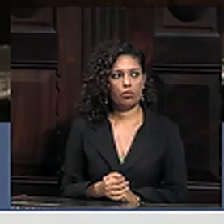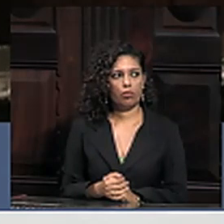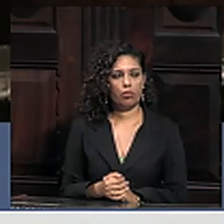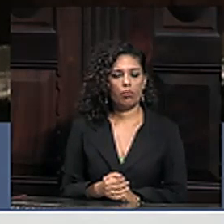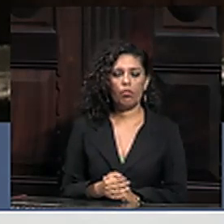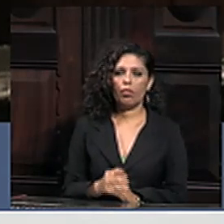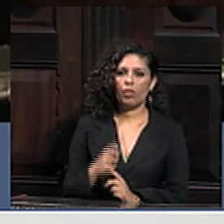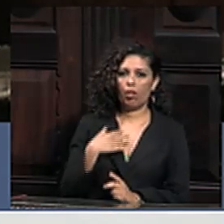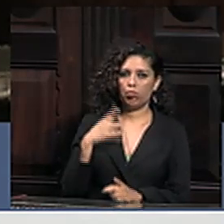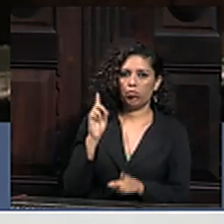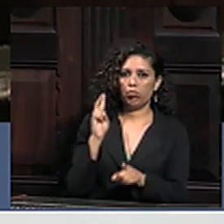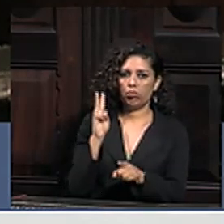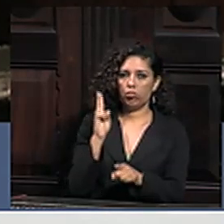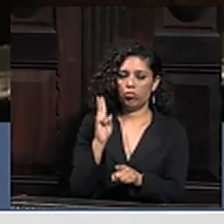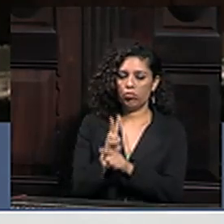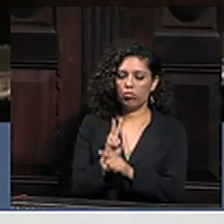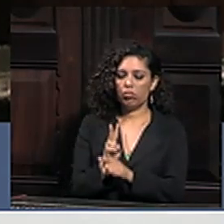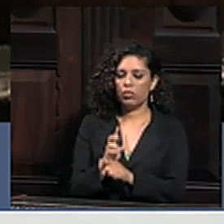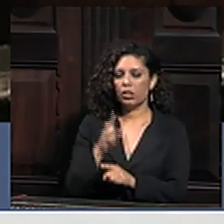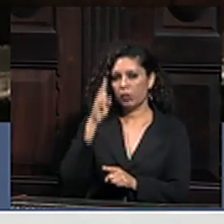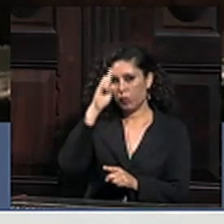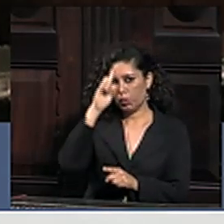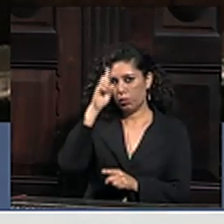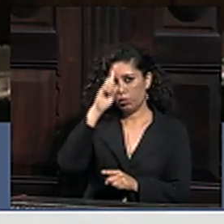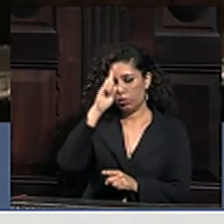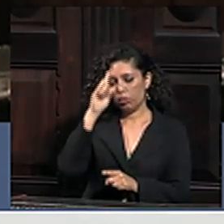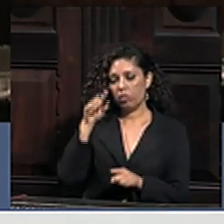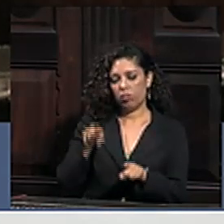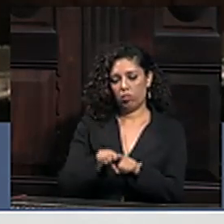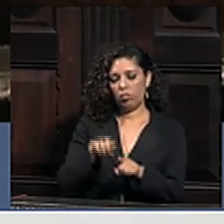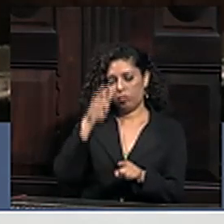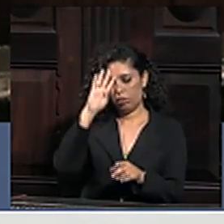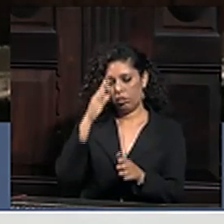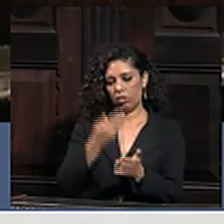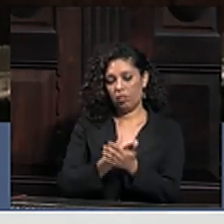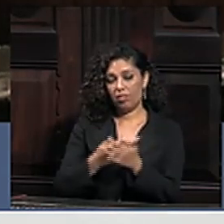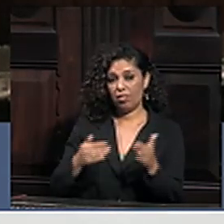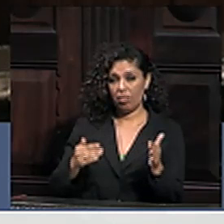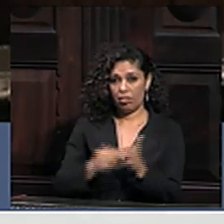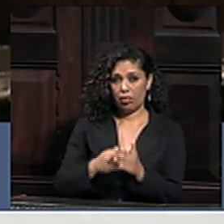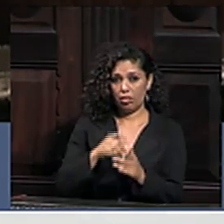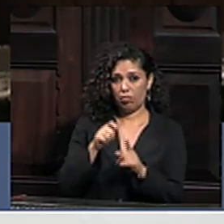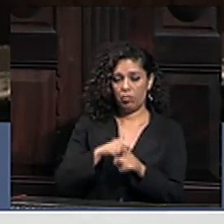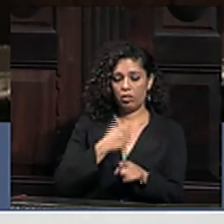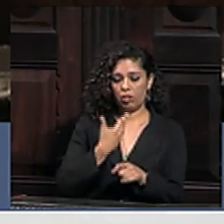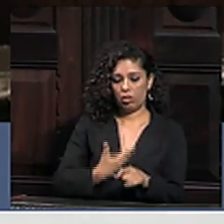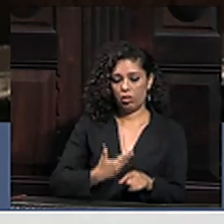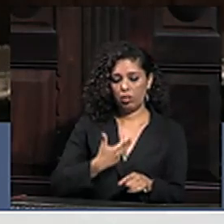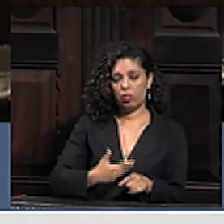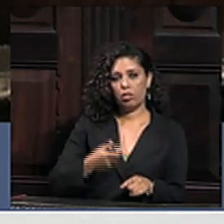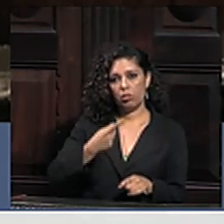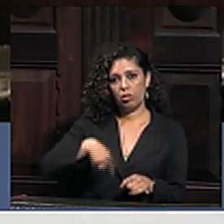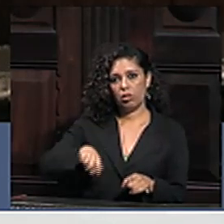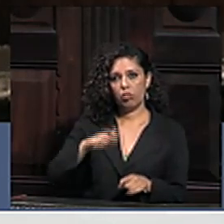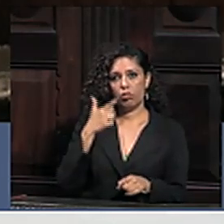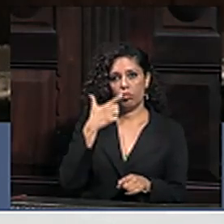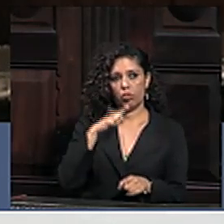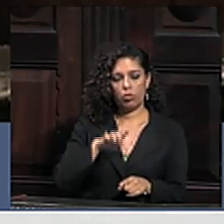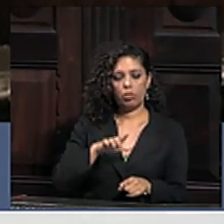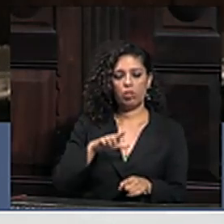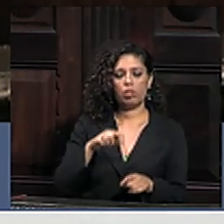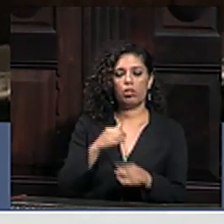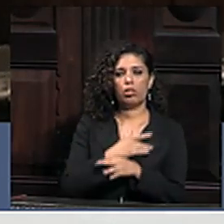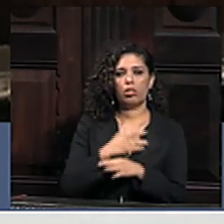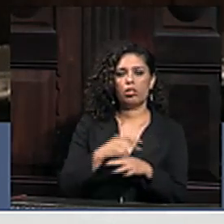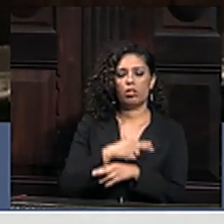acompanhado diariamente. E tenho certeza que até o final desse ano será entregue à população de Nova